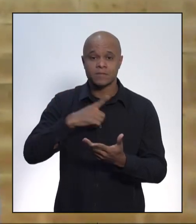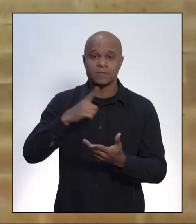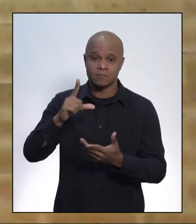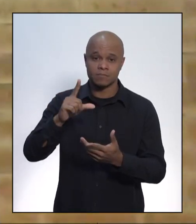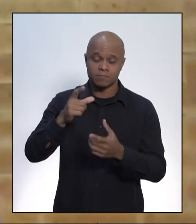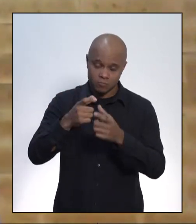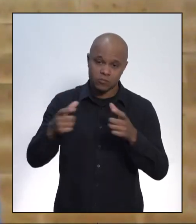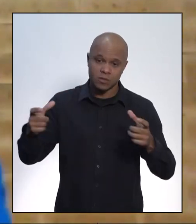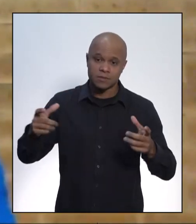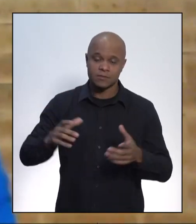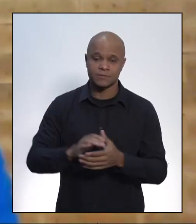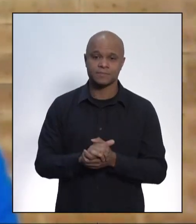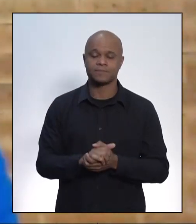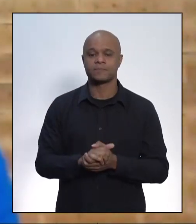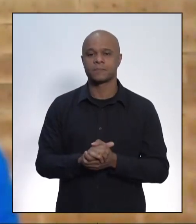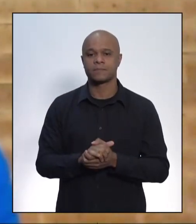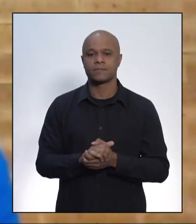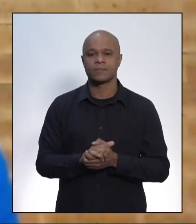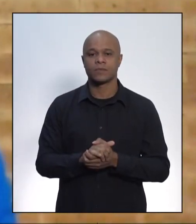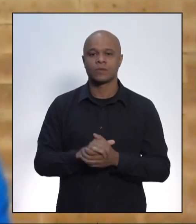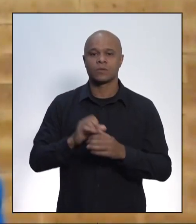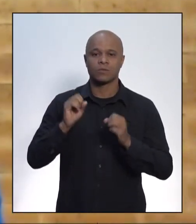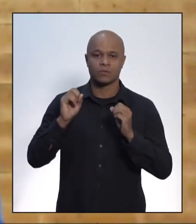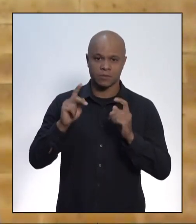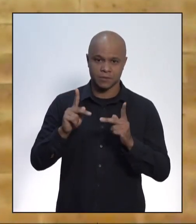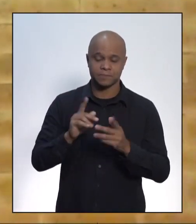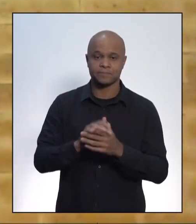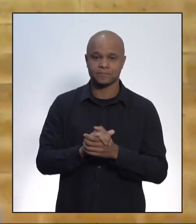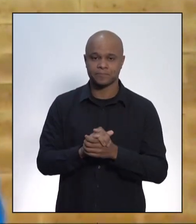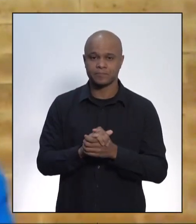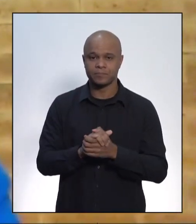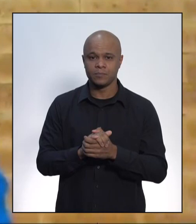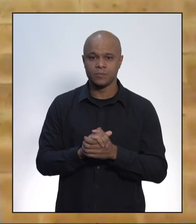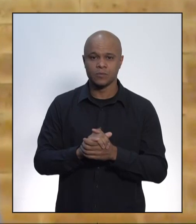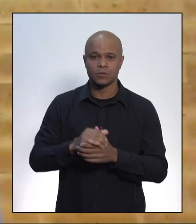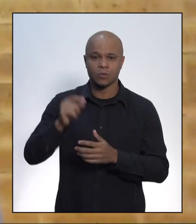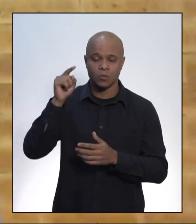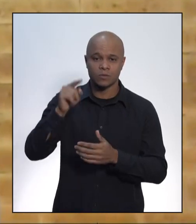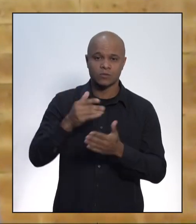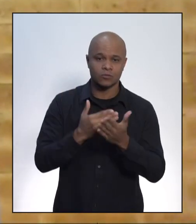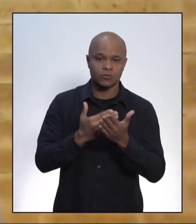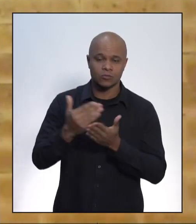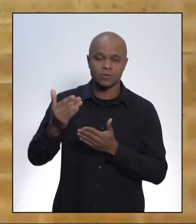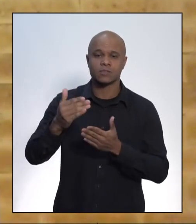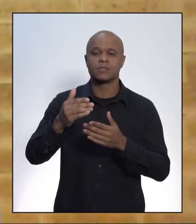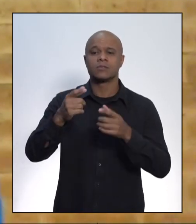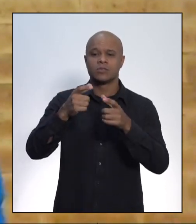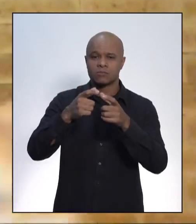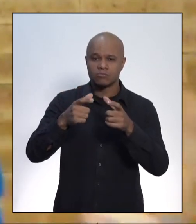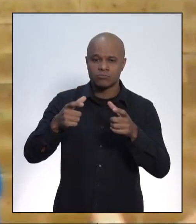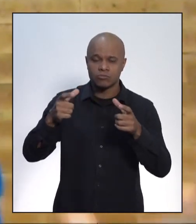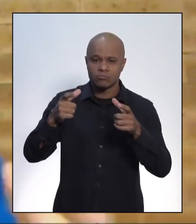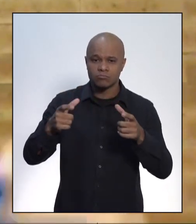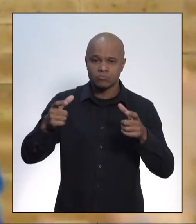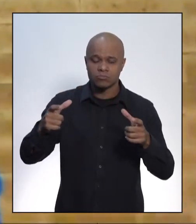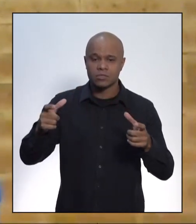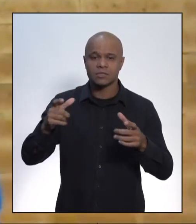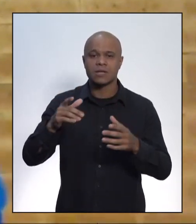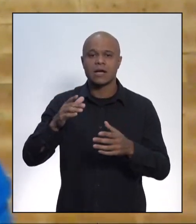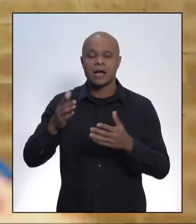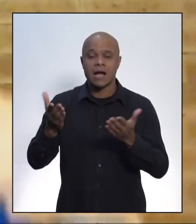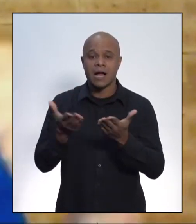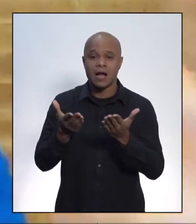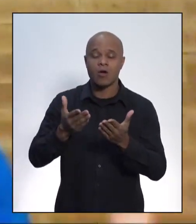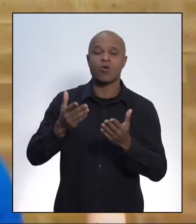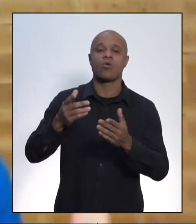são grandes, né? Bom, então, com isso, a gente começou a avançar, começamos a avançar. Aí, meu desafio foi agora montar